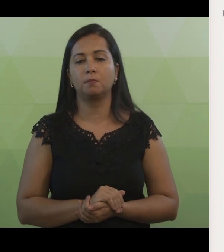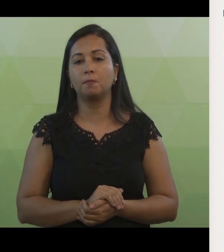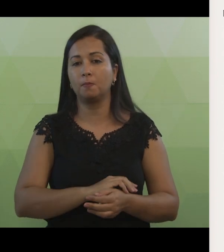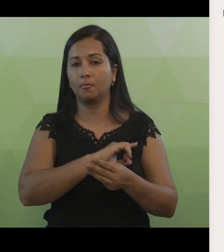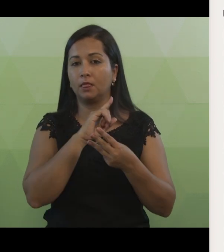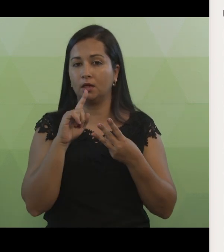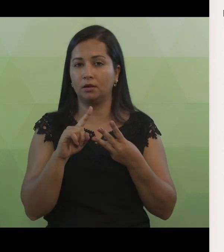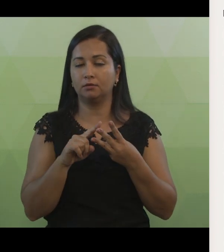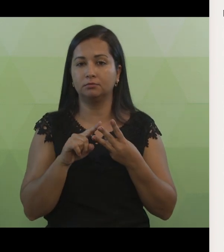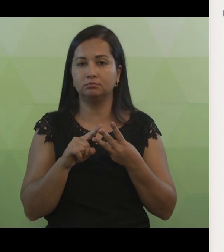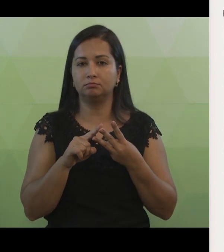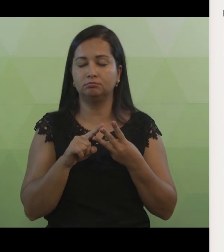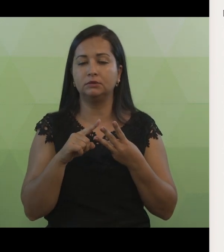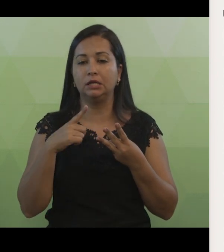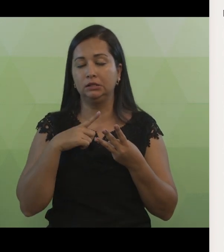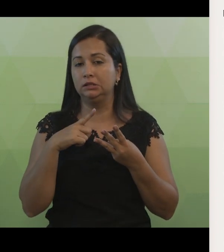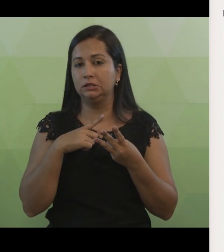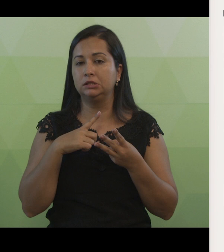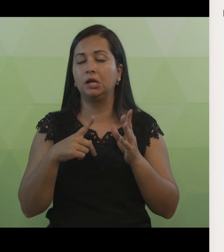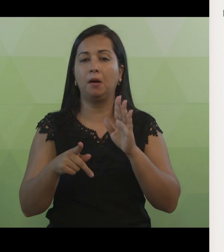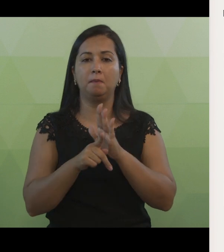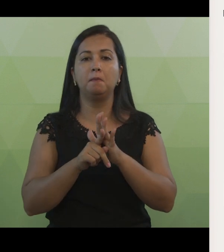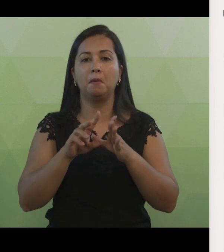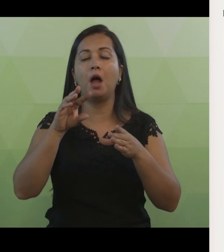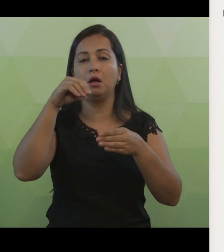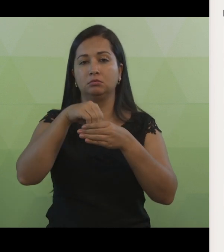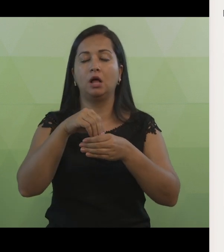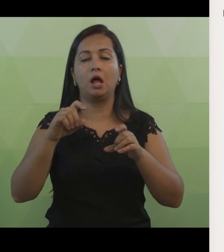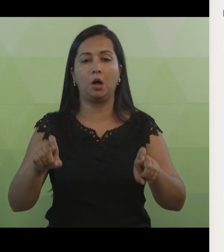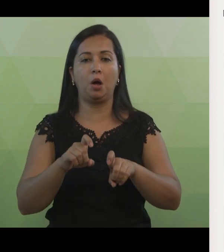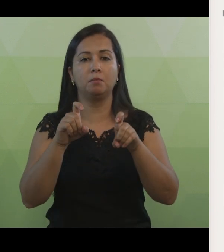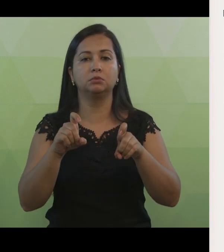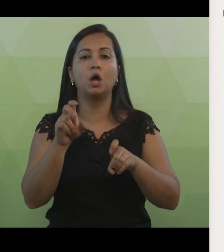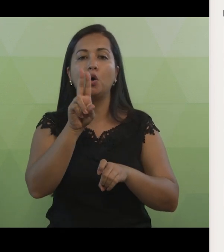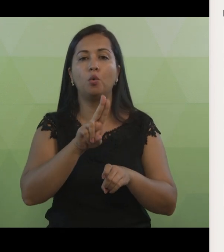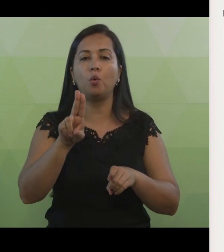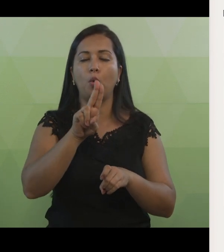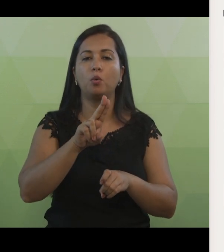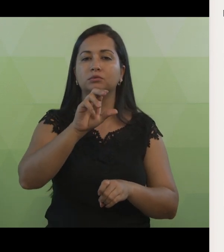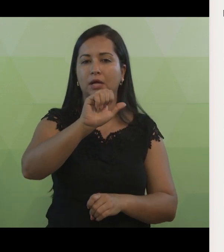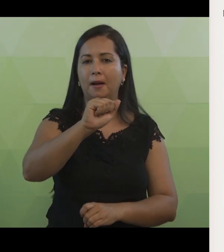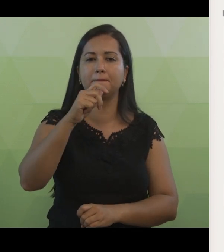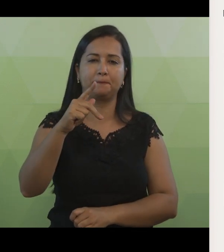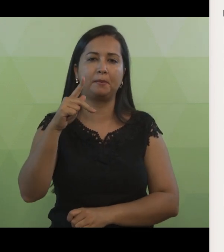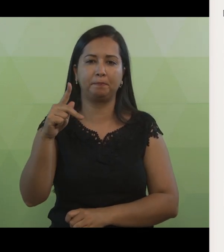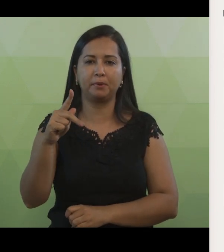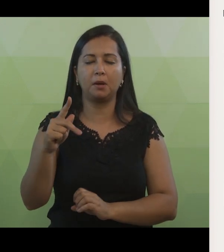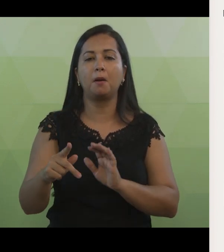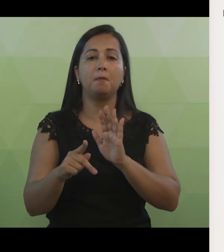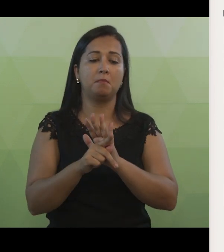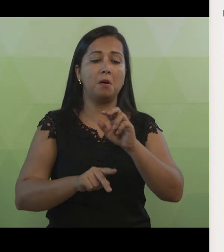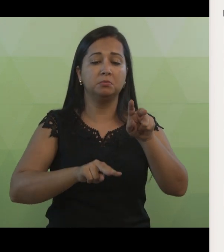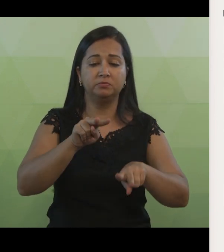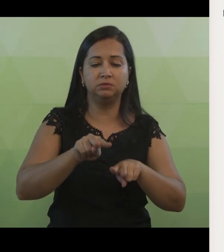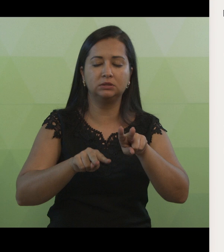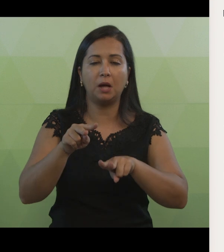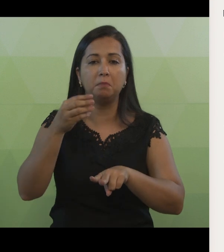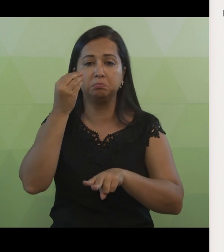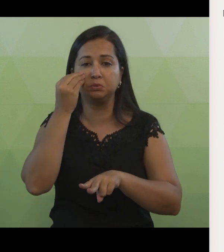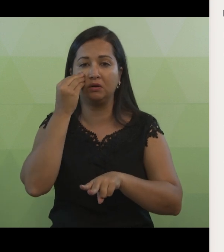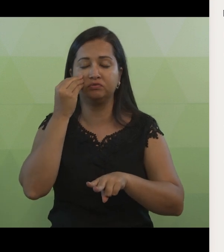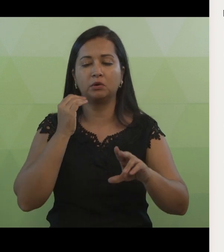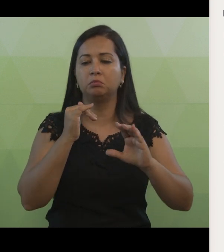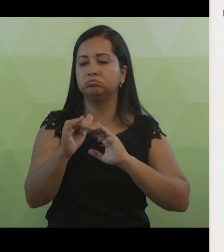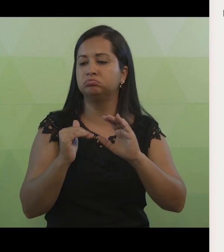A abordagem através do computador, como o nome já sugere, utiliza aplicativos para auditoria, sendo capaz de simular as